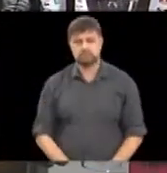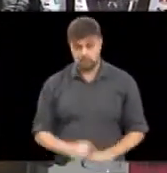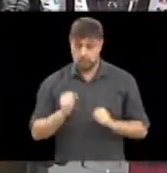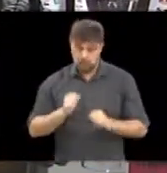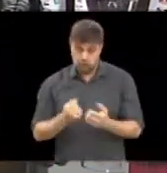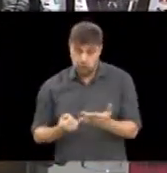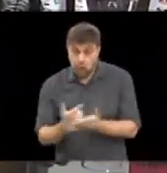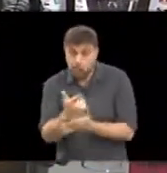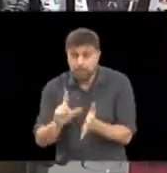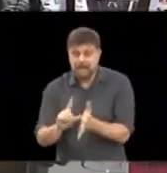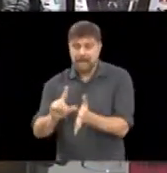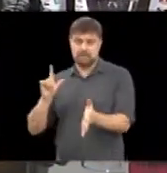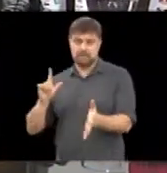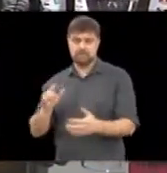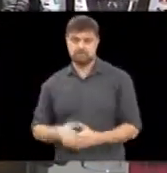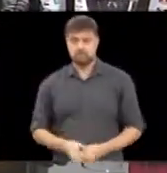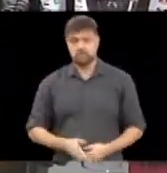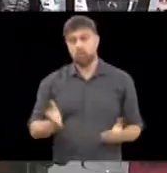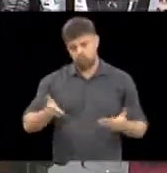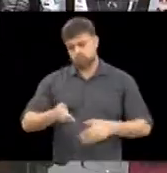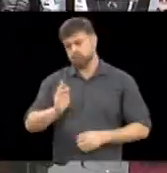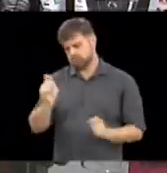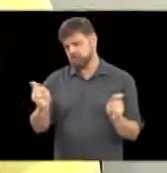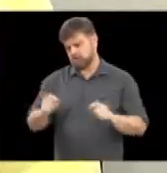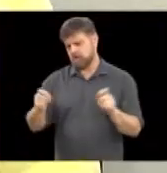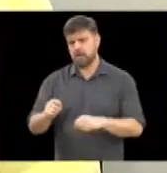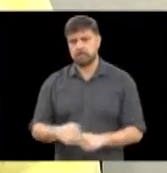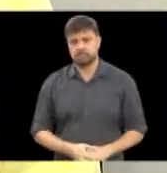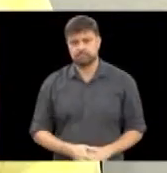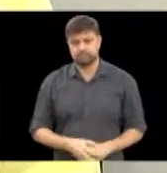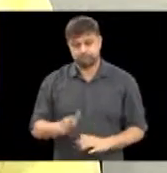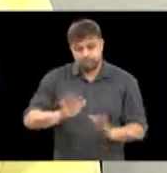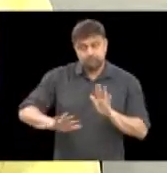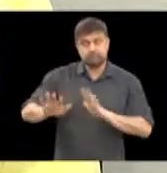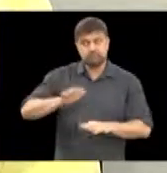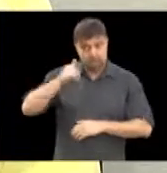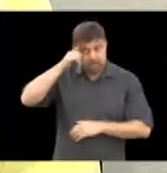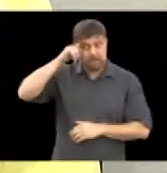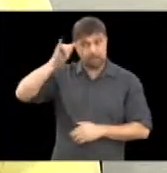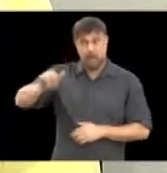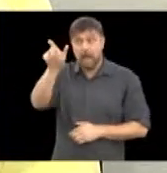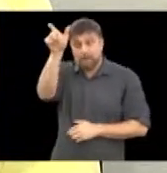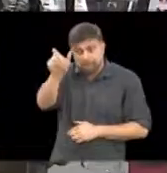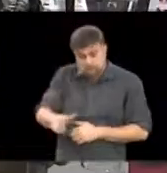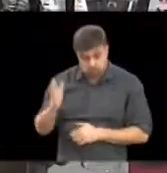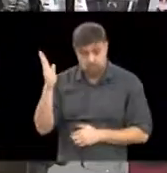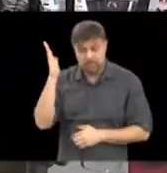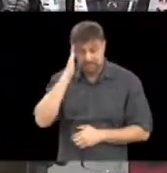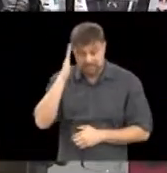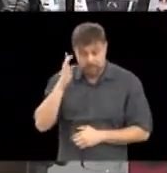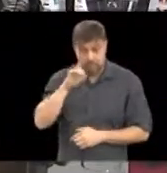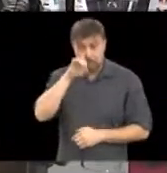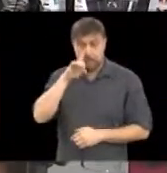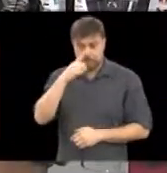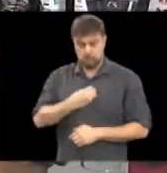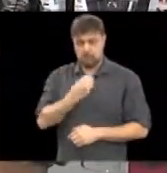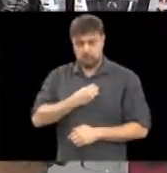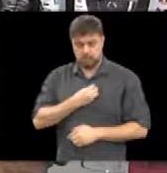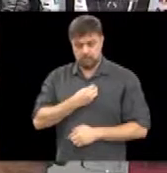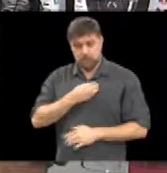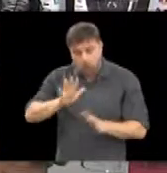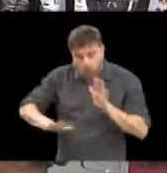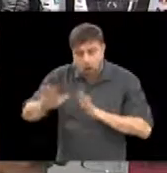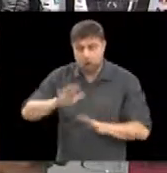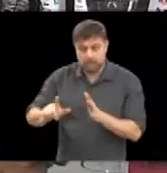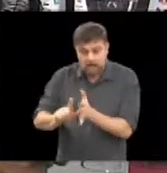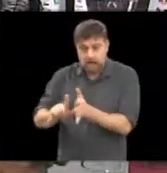paciente. Então, hoje em dia já tem isso. Tem precauções, né? Sim, quem sabe que corre risco tem que se prevenir,